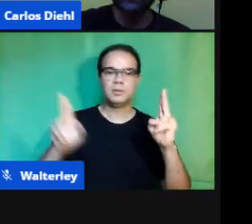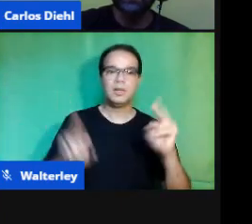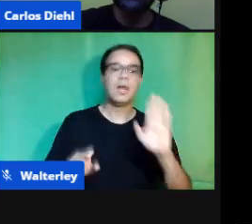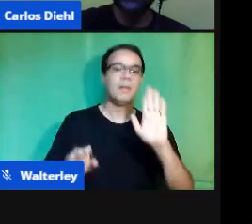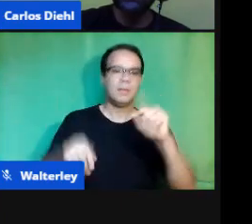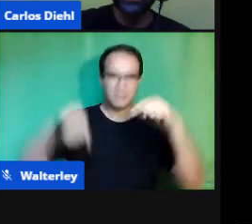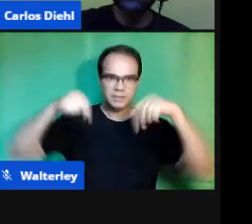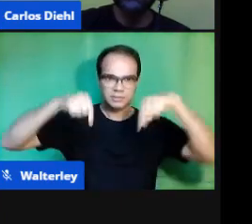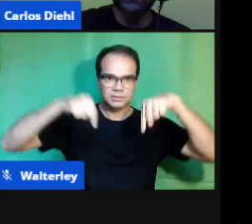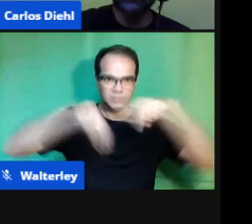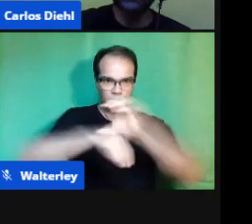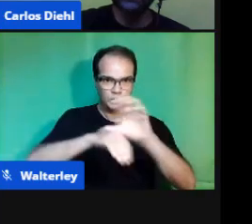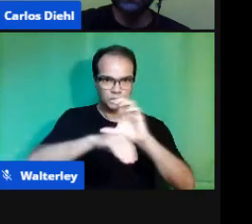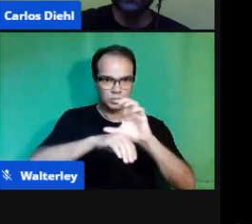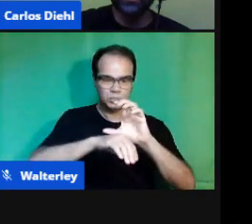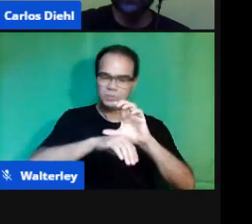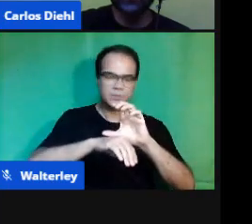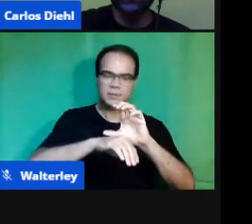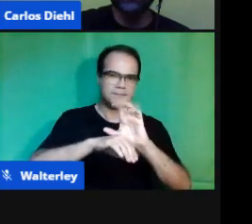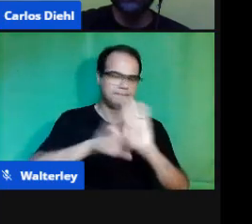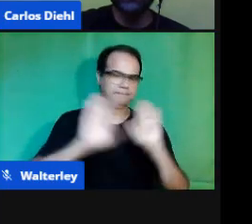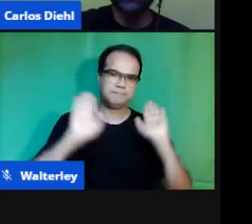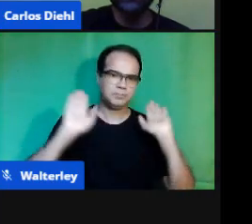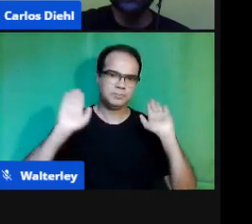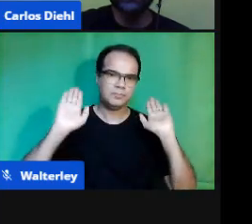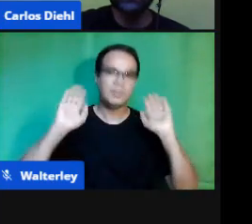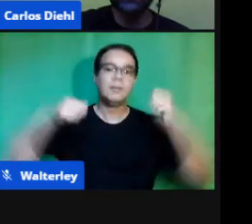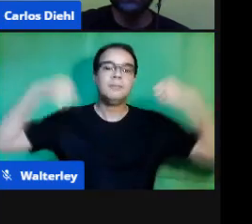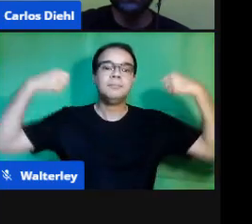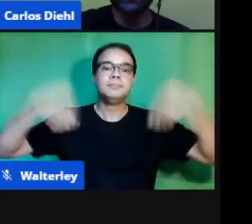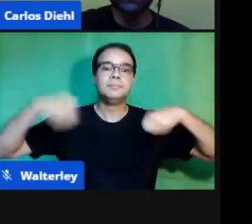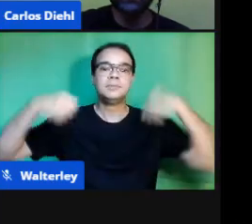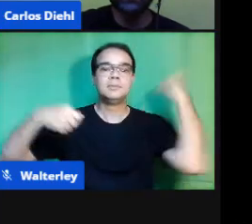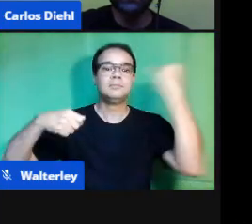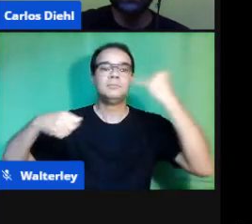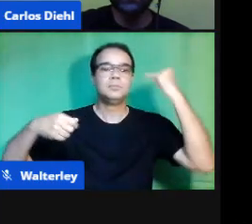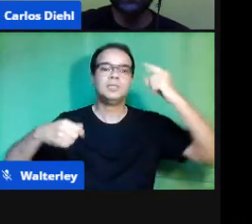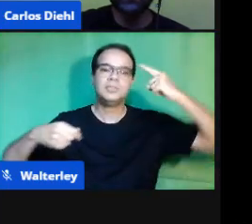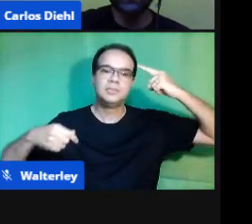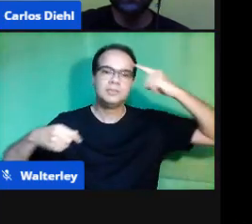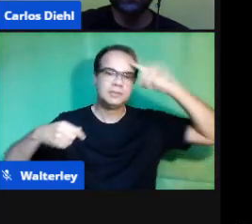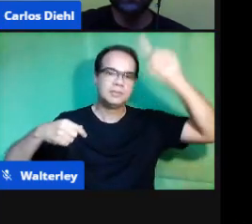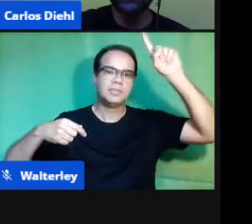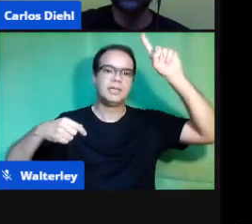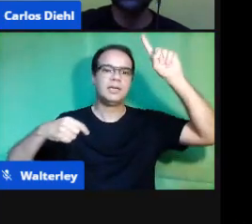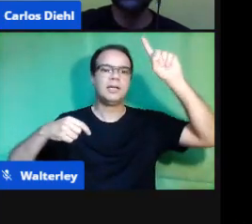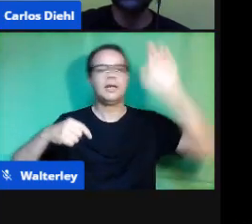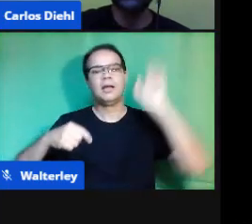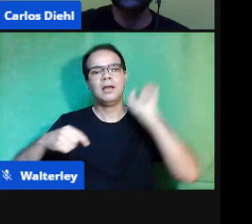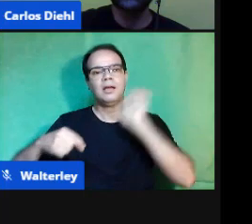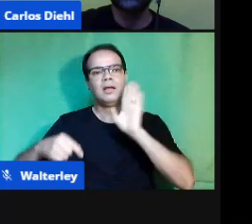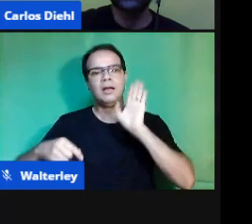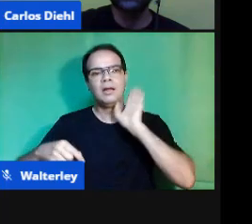tem. Basta ter uma ideia legal. Prosa e segredos com Bosco